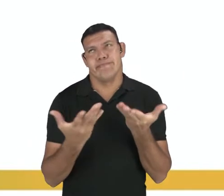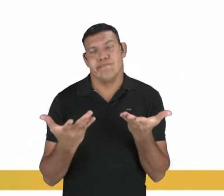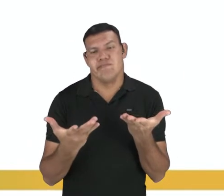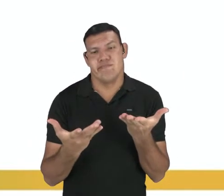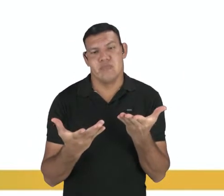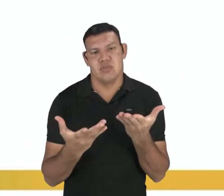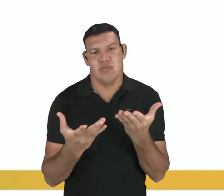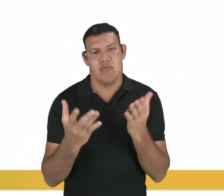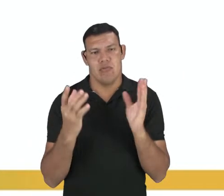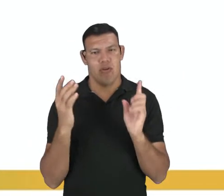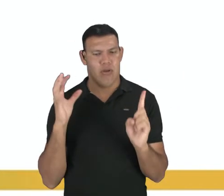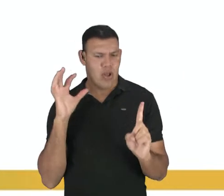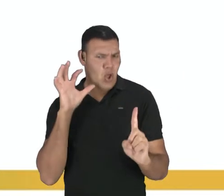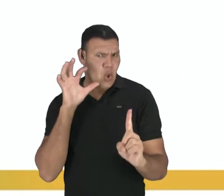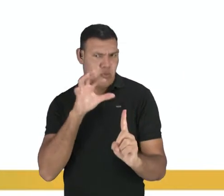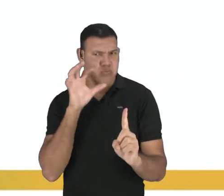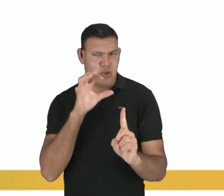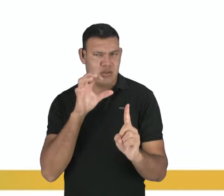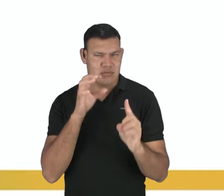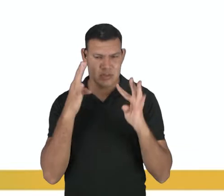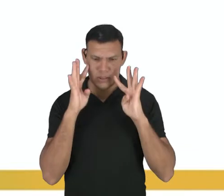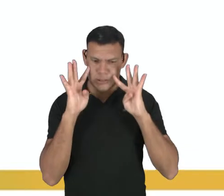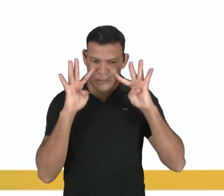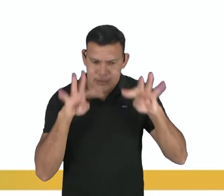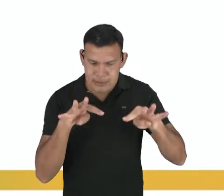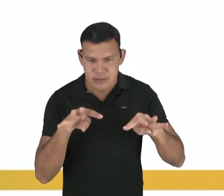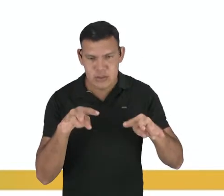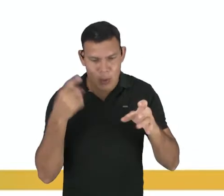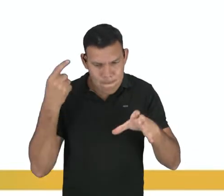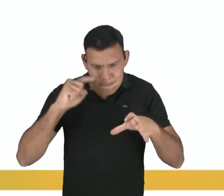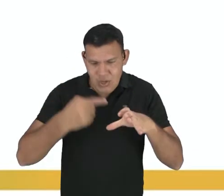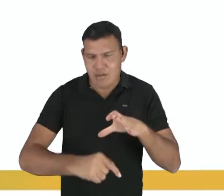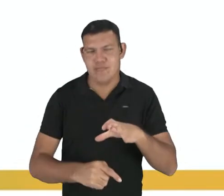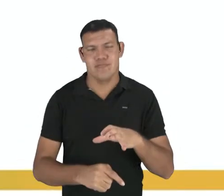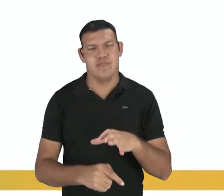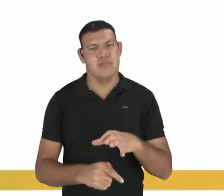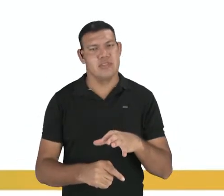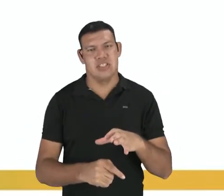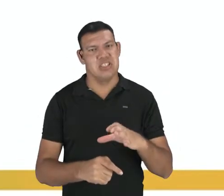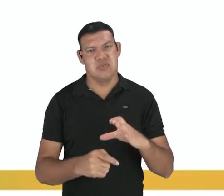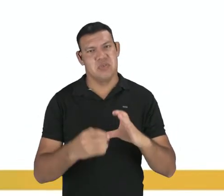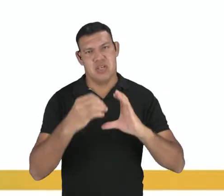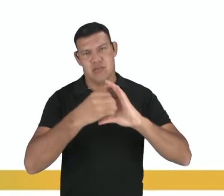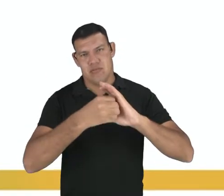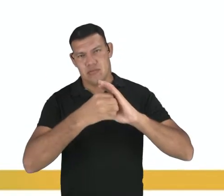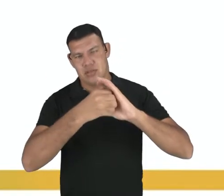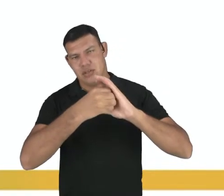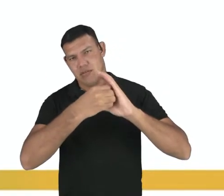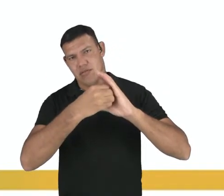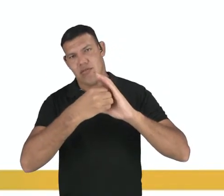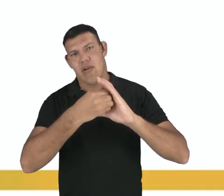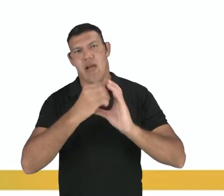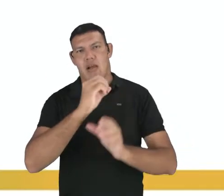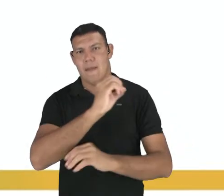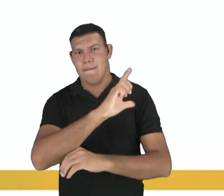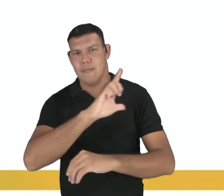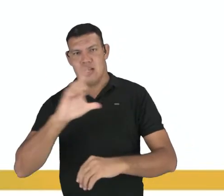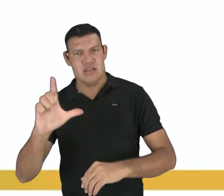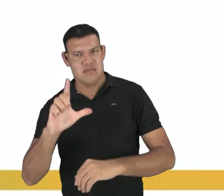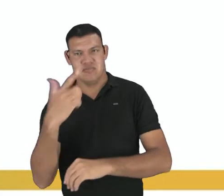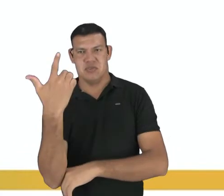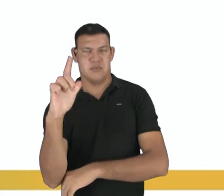muita atenção nem foram colocados em uma categoria especial. Como, por exemplo, pessoal,